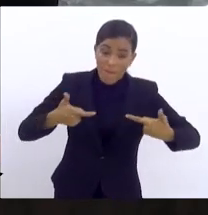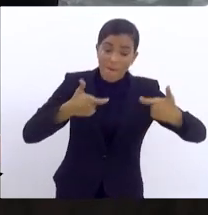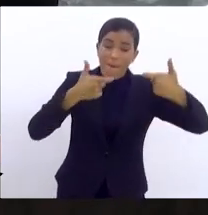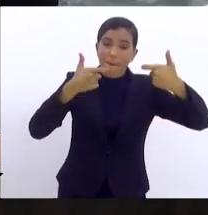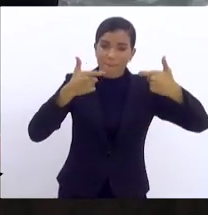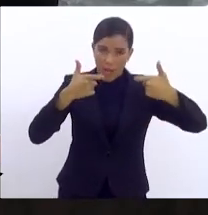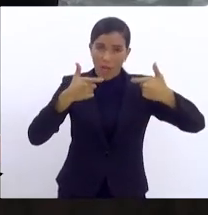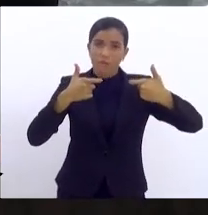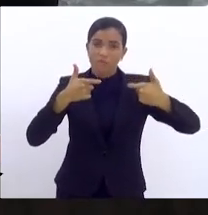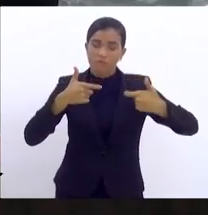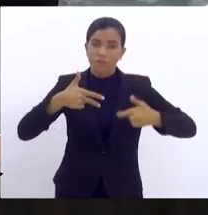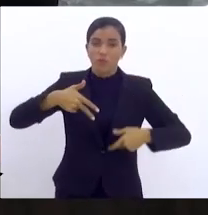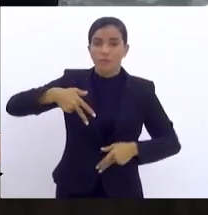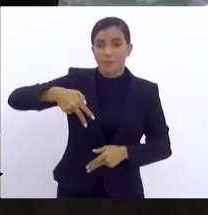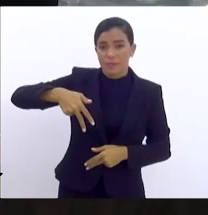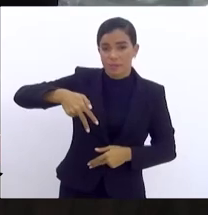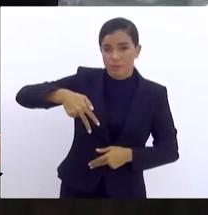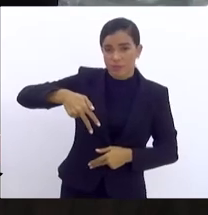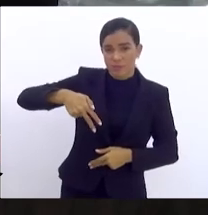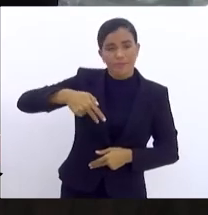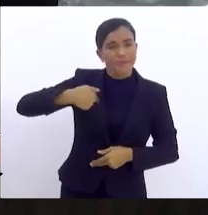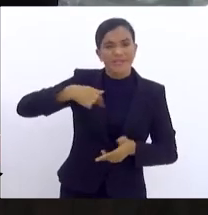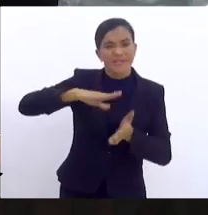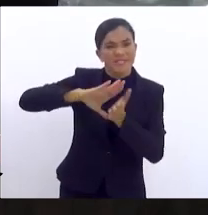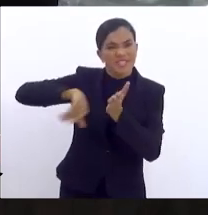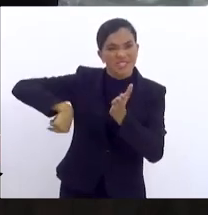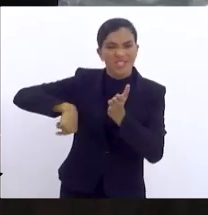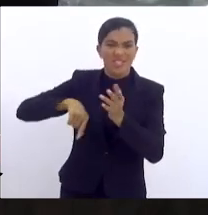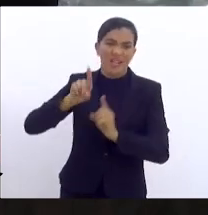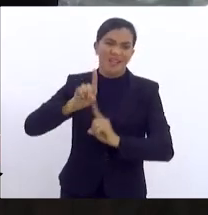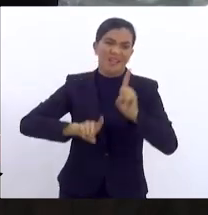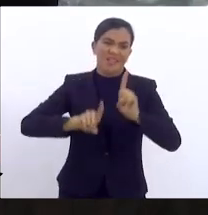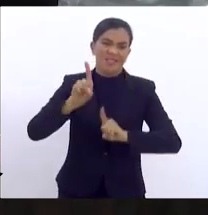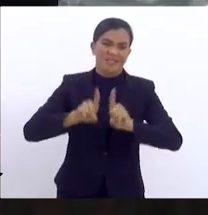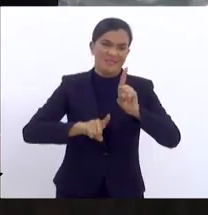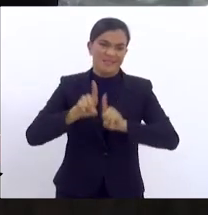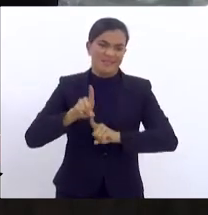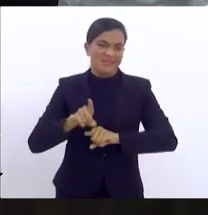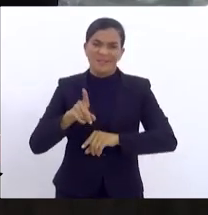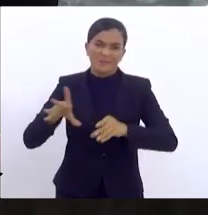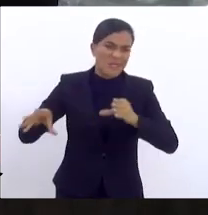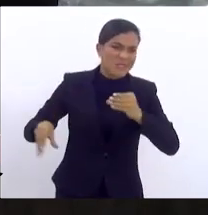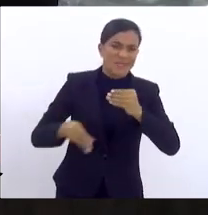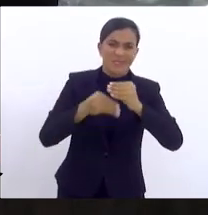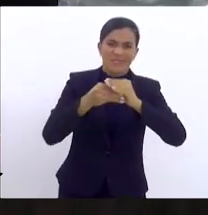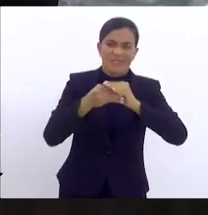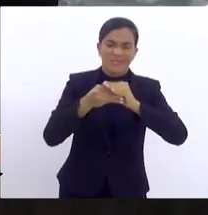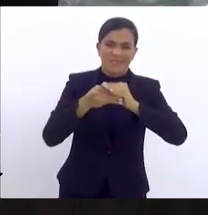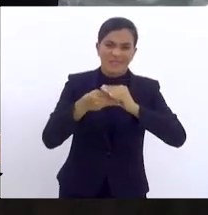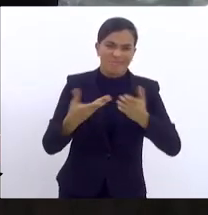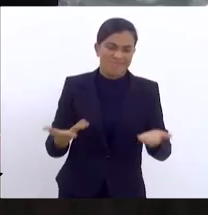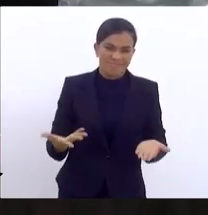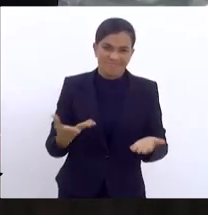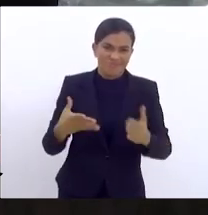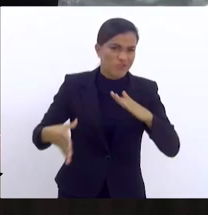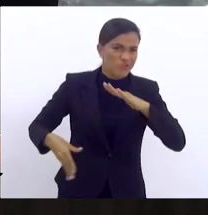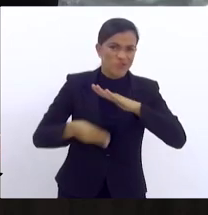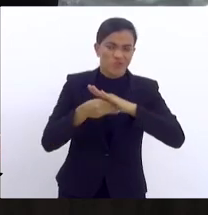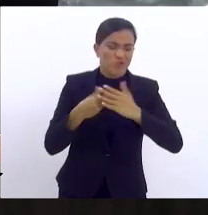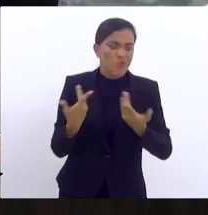traficante tinha que sair da estatística não podia entrar para metas isso não